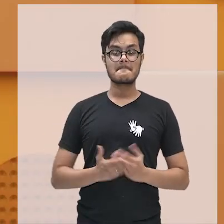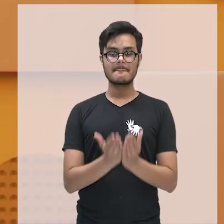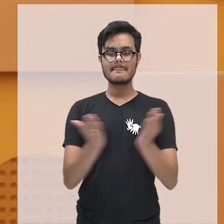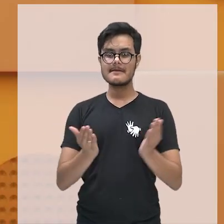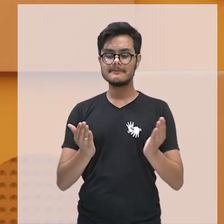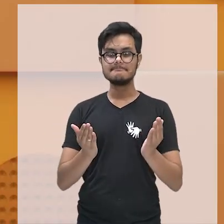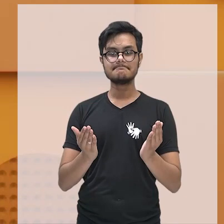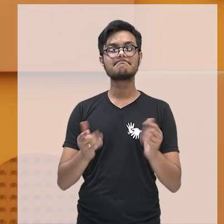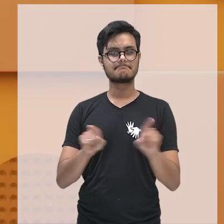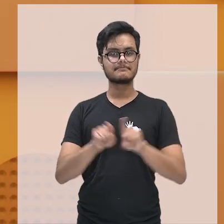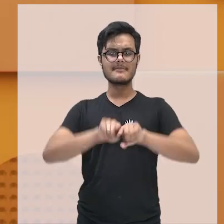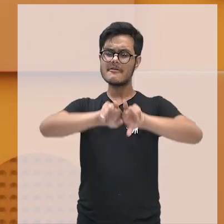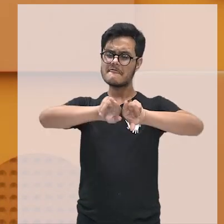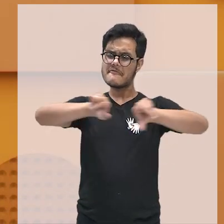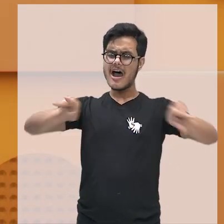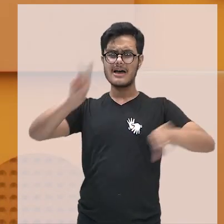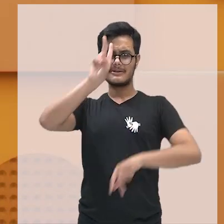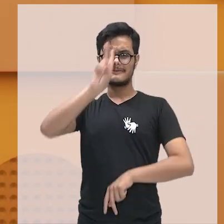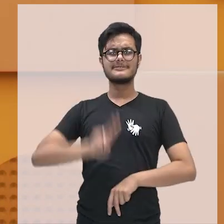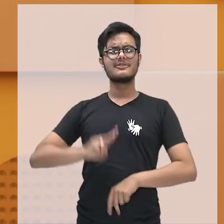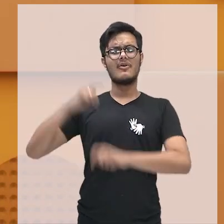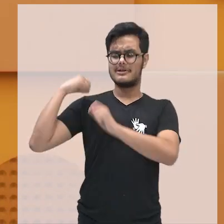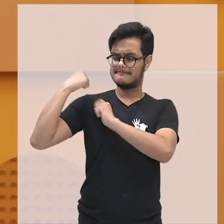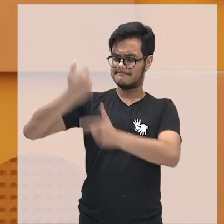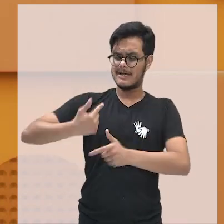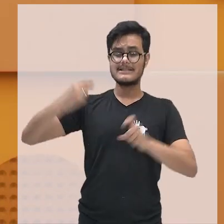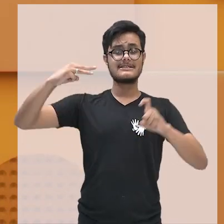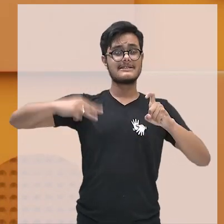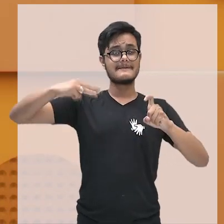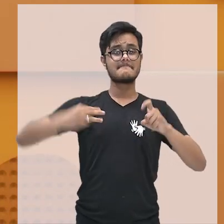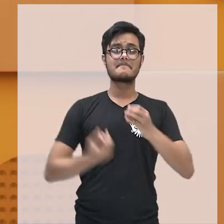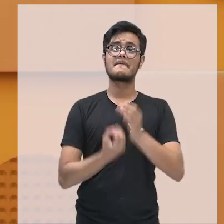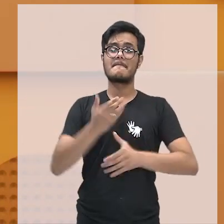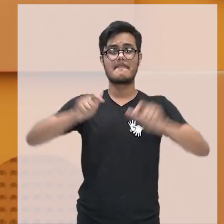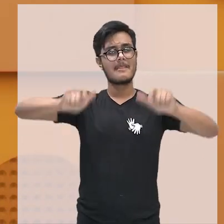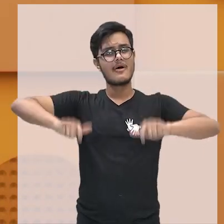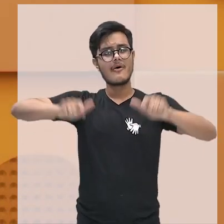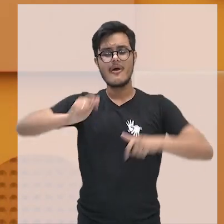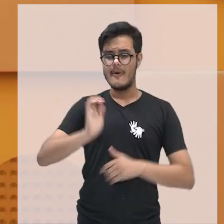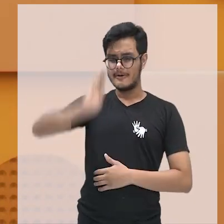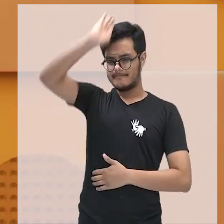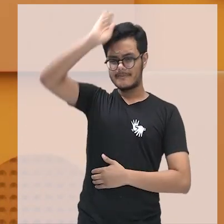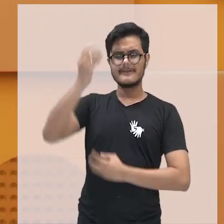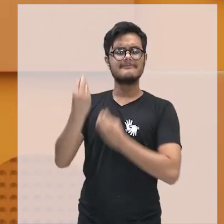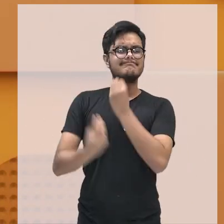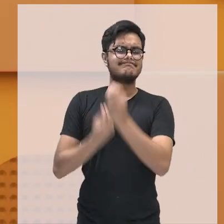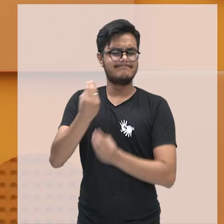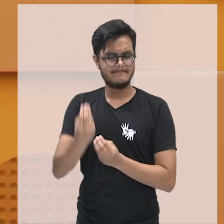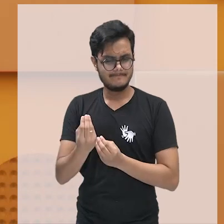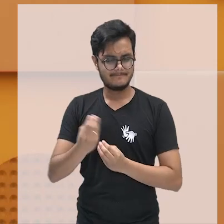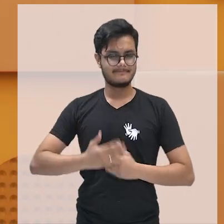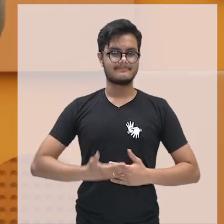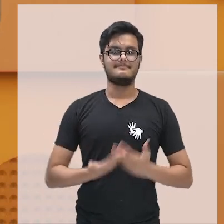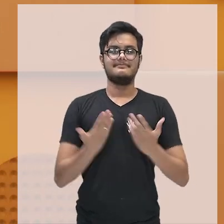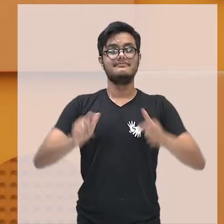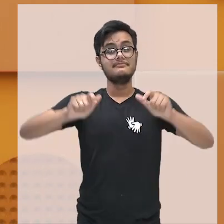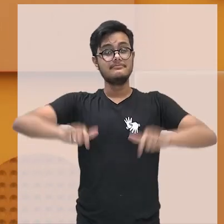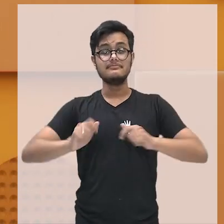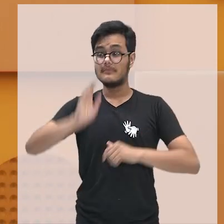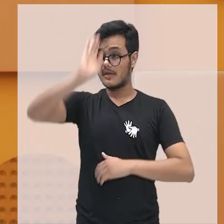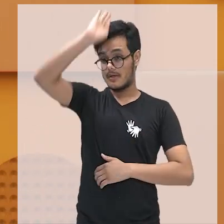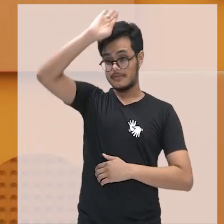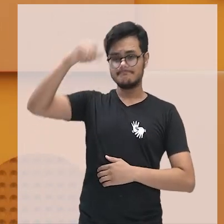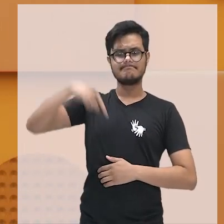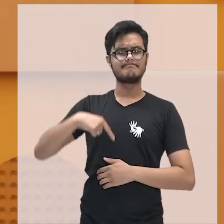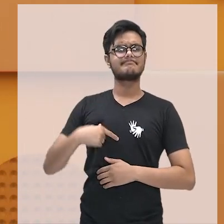gente tem várias histórias várias lendas que contam a origem de Roma como a cidade de Roma surgiu essa cidade de Roma que vai